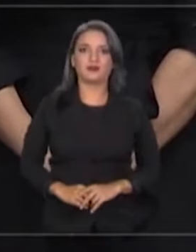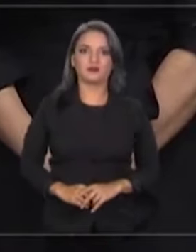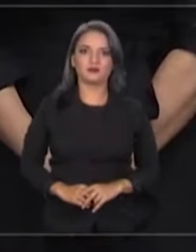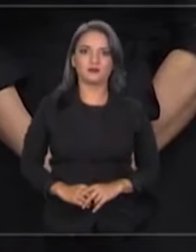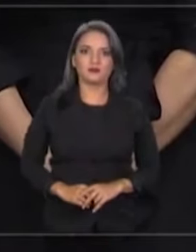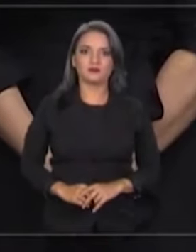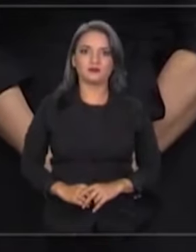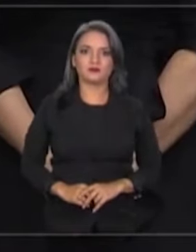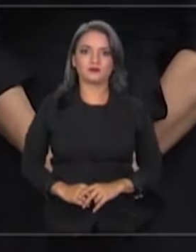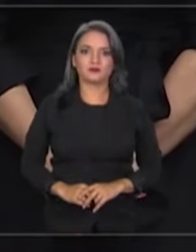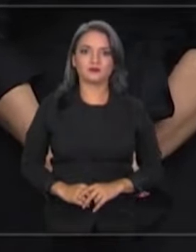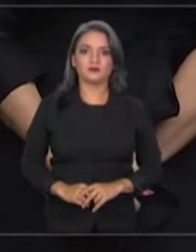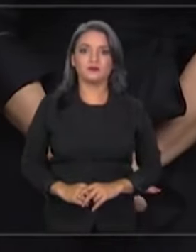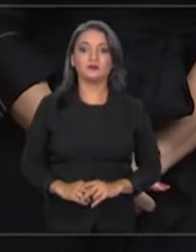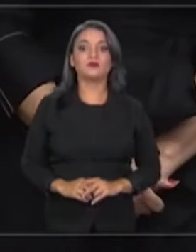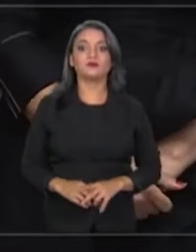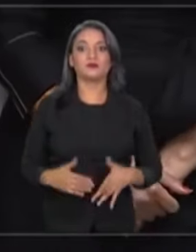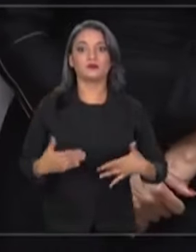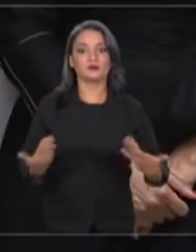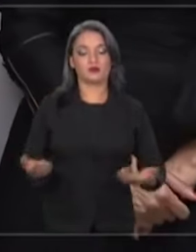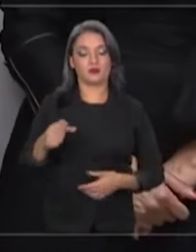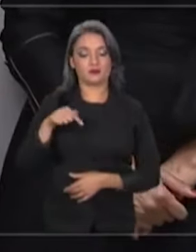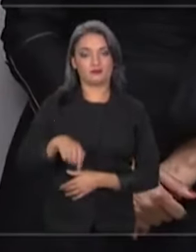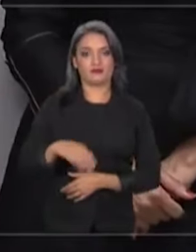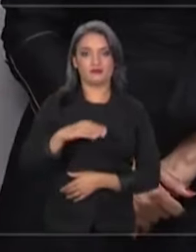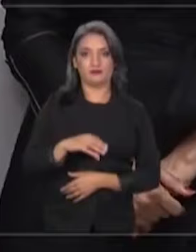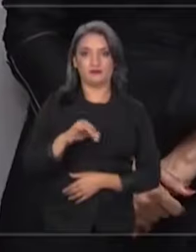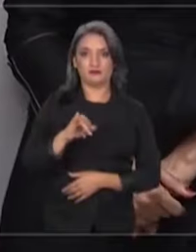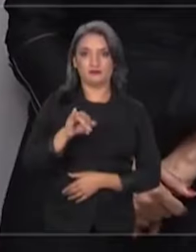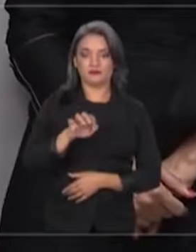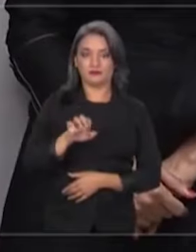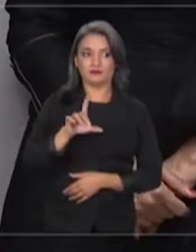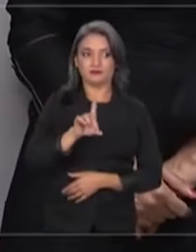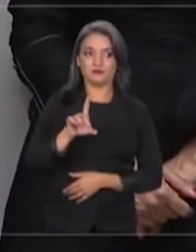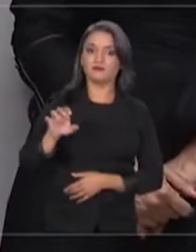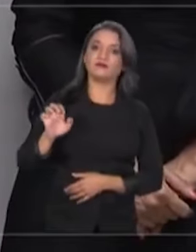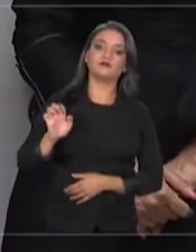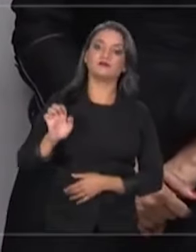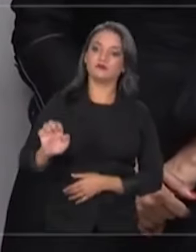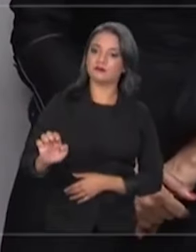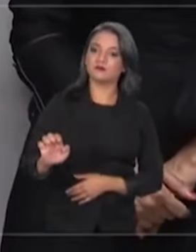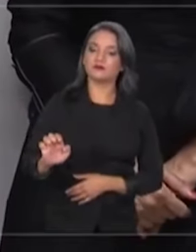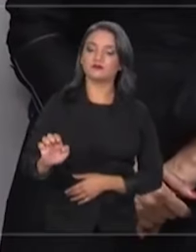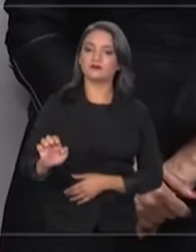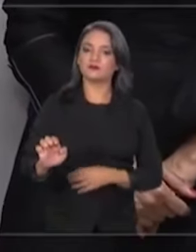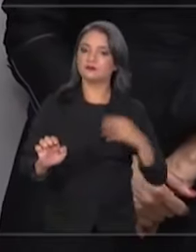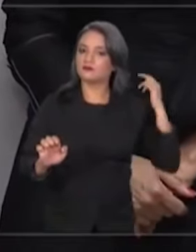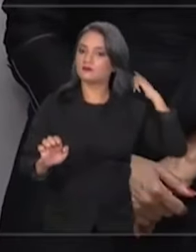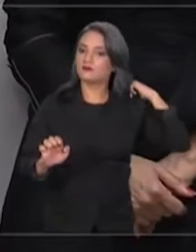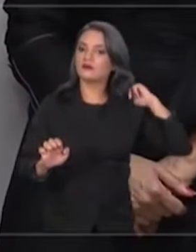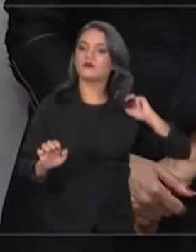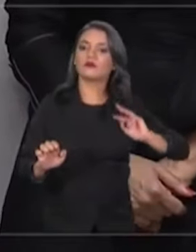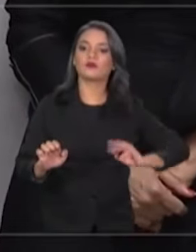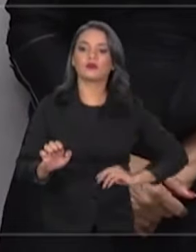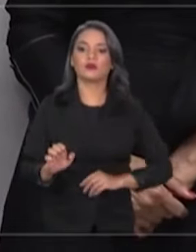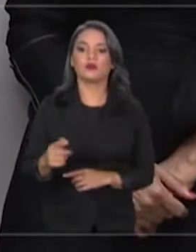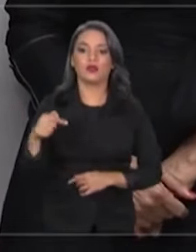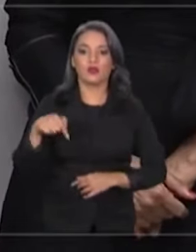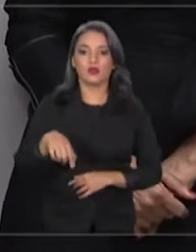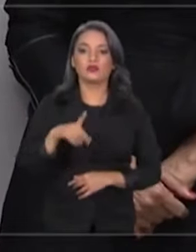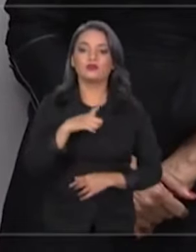Então, muito embora esse centro integrado de enfrentamento à desinformação e democracia, e defesa